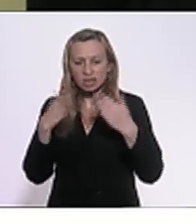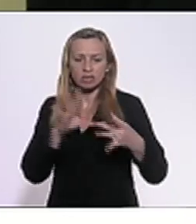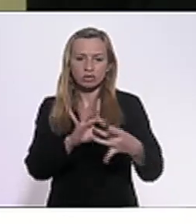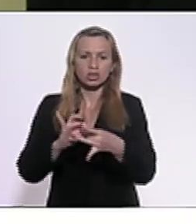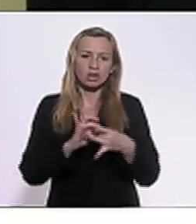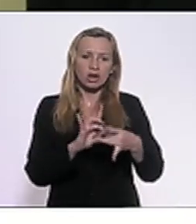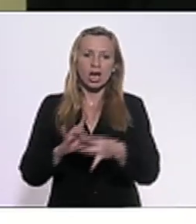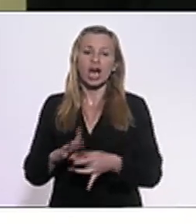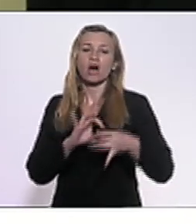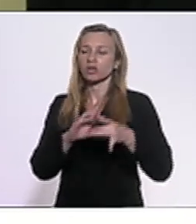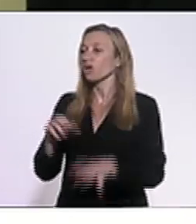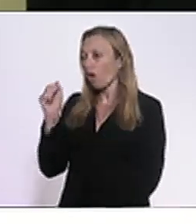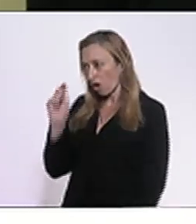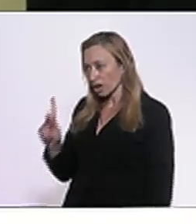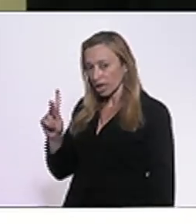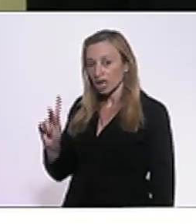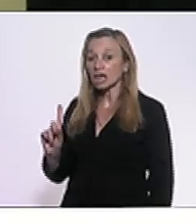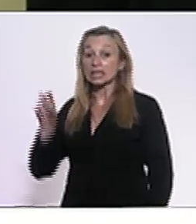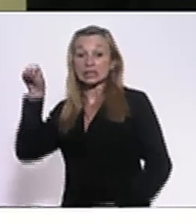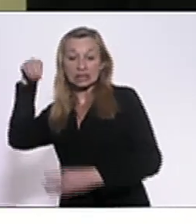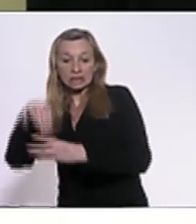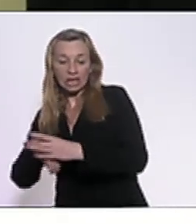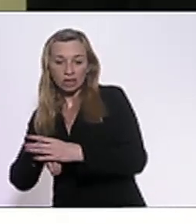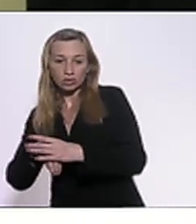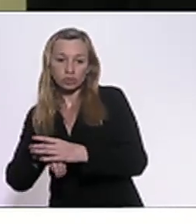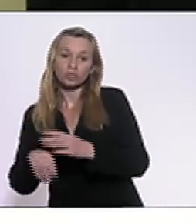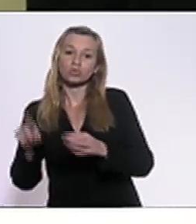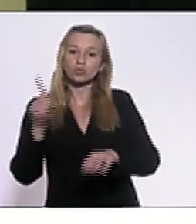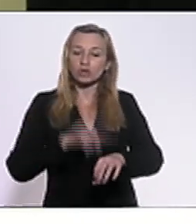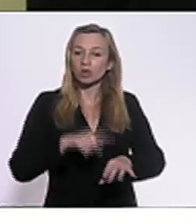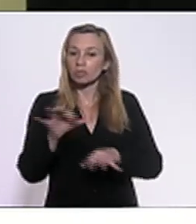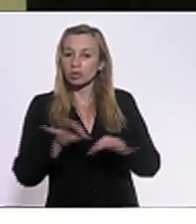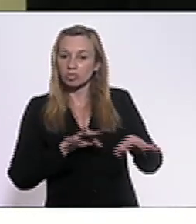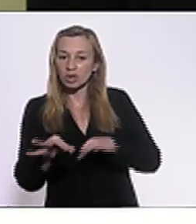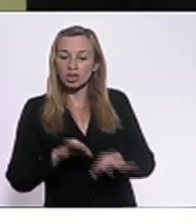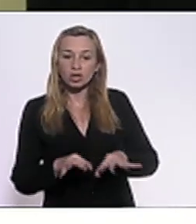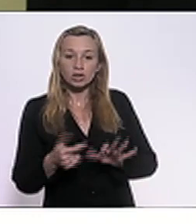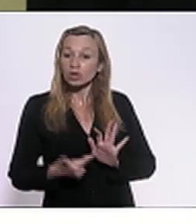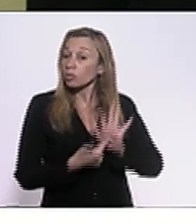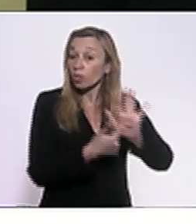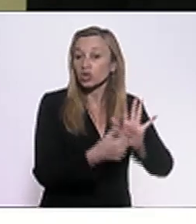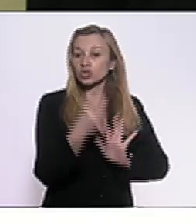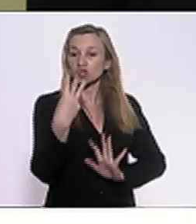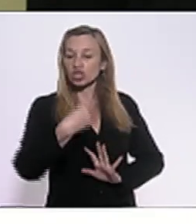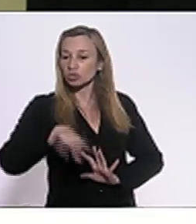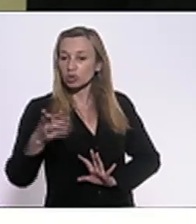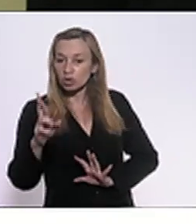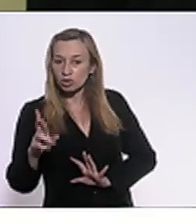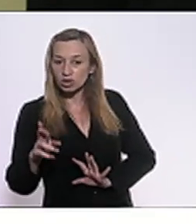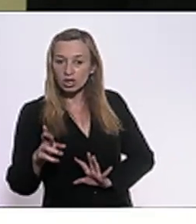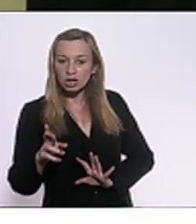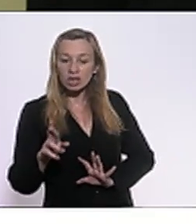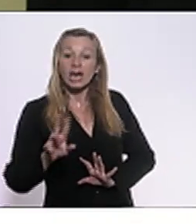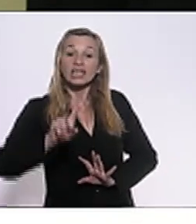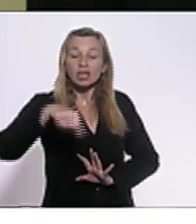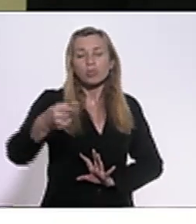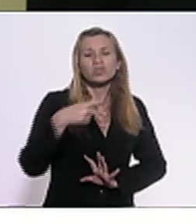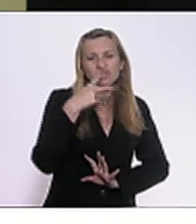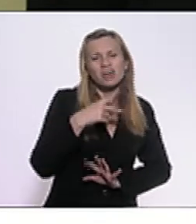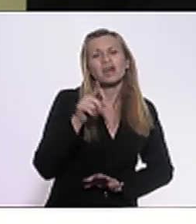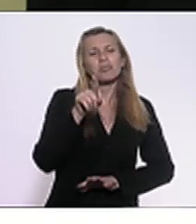vai lá e fala, ok, dentro do fluxo do primeiro plano não constam esses 13 bilhões. Aí depois você fala, olha, veja